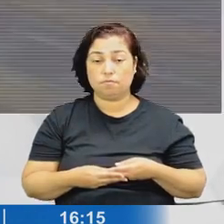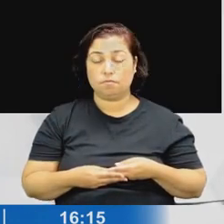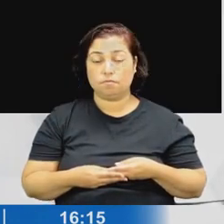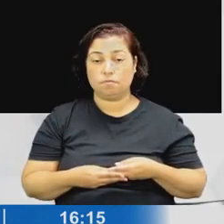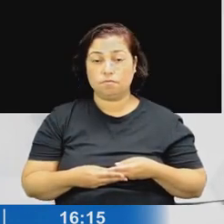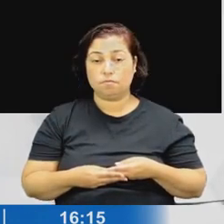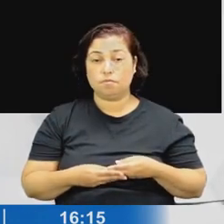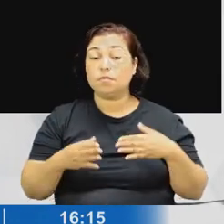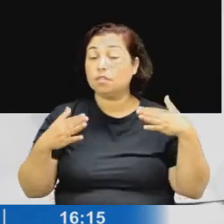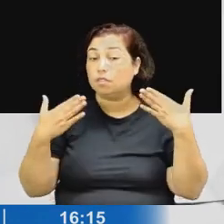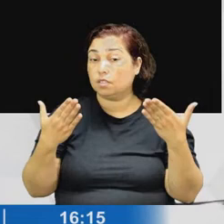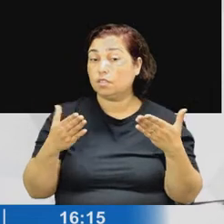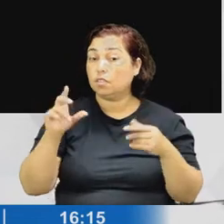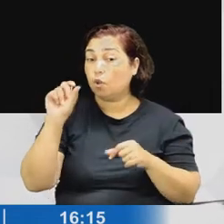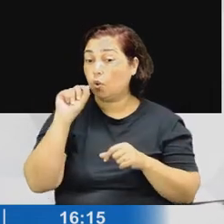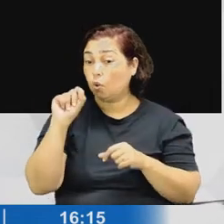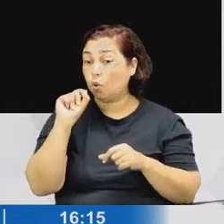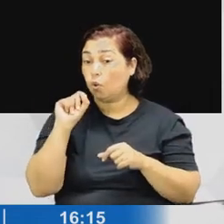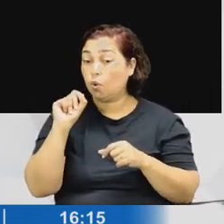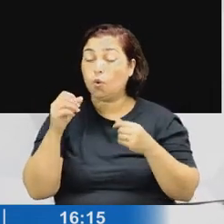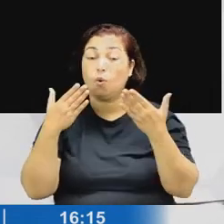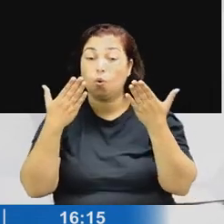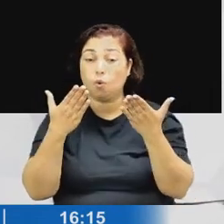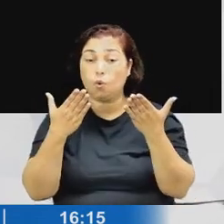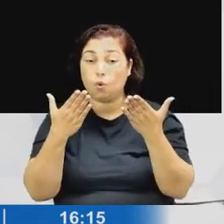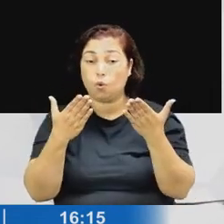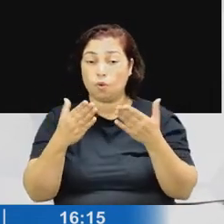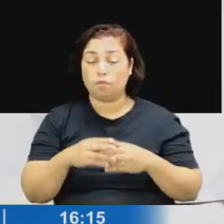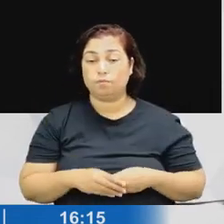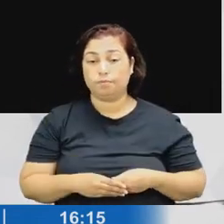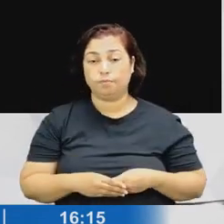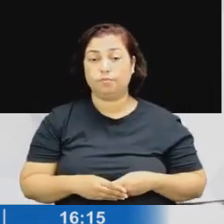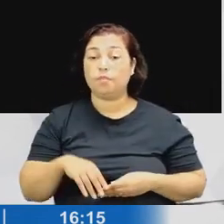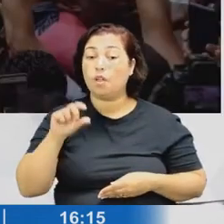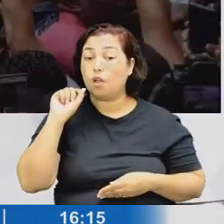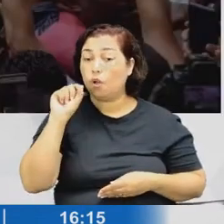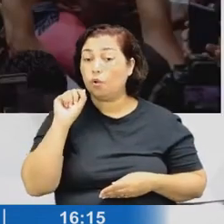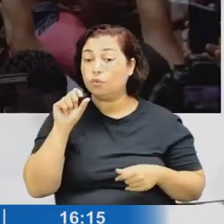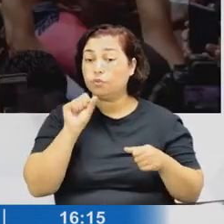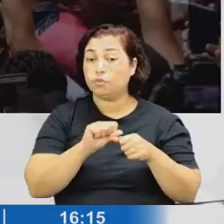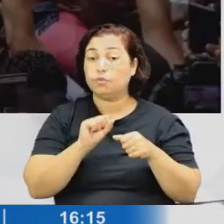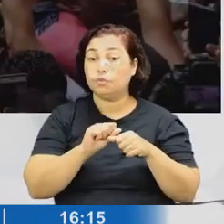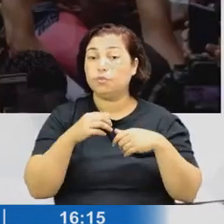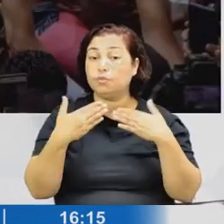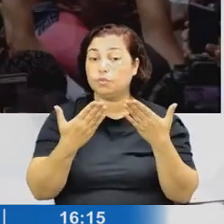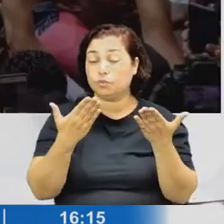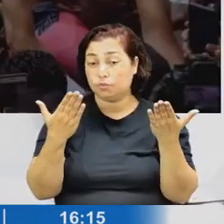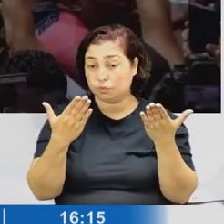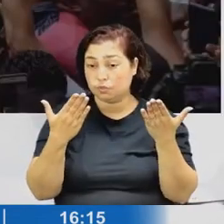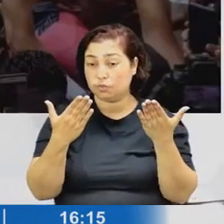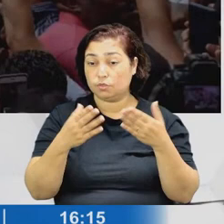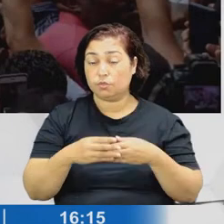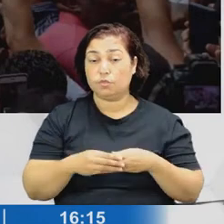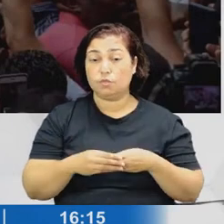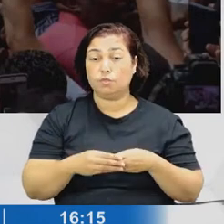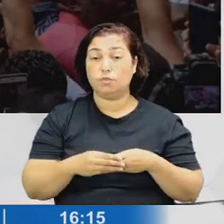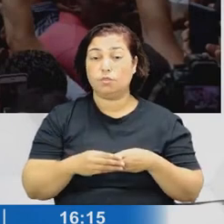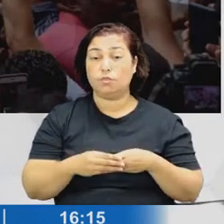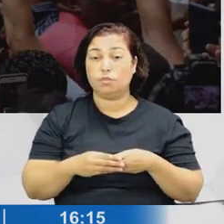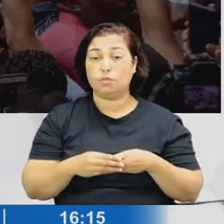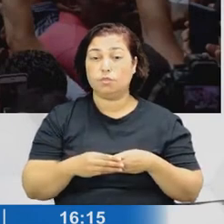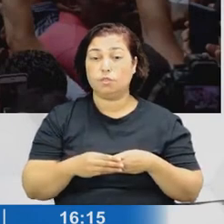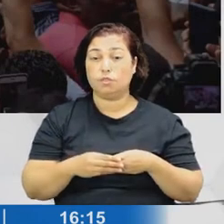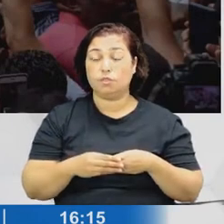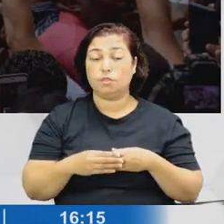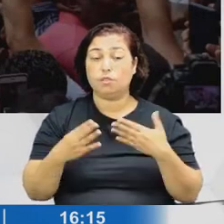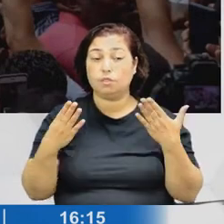vamos lá então o que é reputação o que você faz quando os outros quem você está associado exemplo pode matar alguém a